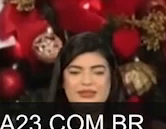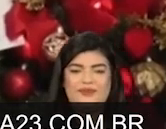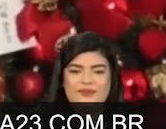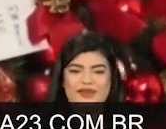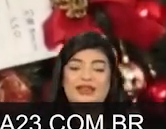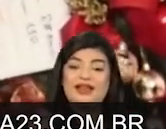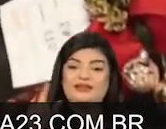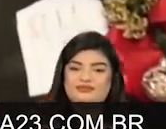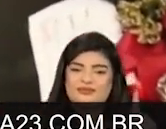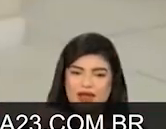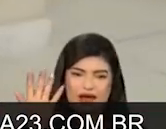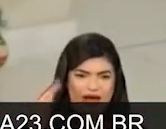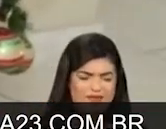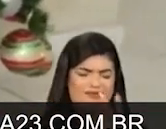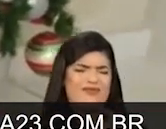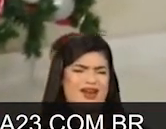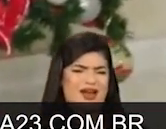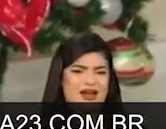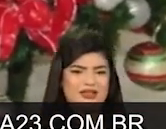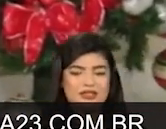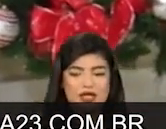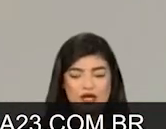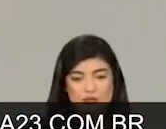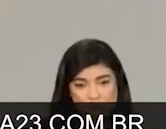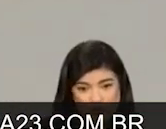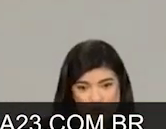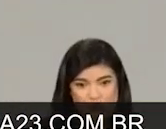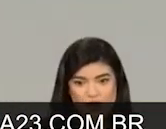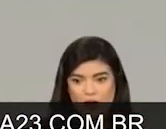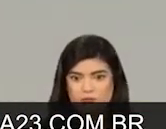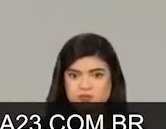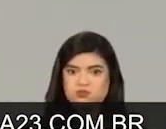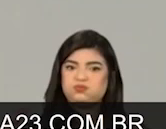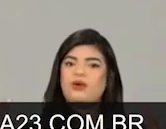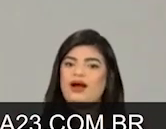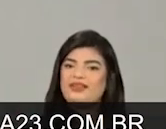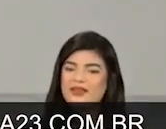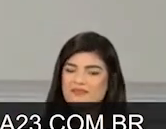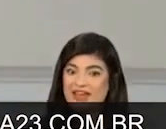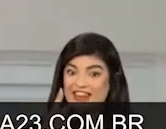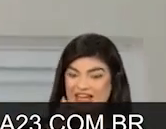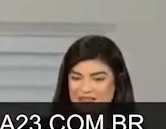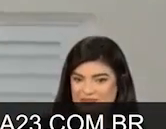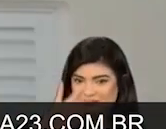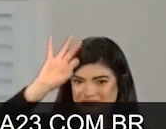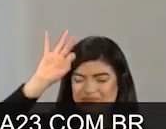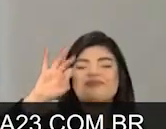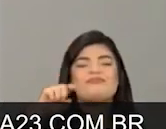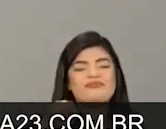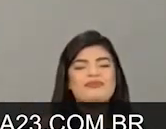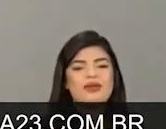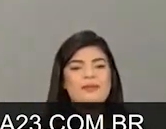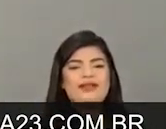de árvores são várias, desde as pequenas coloridas às maiores, como essa de 3 metros de altura, como também